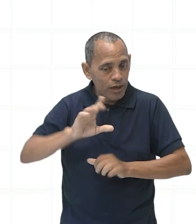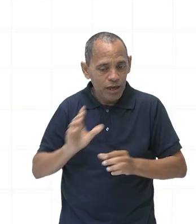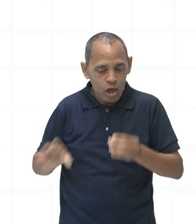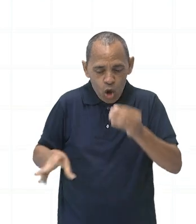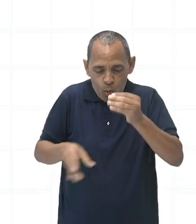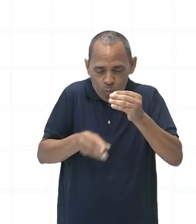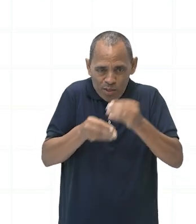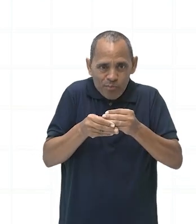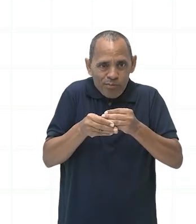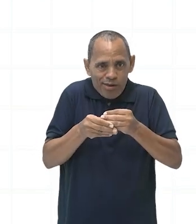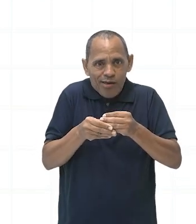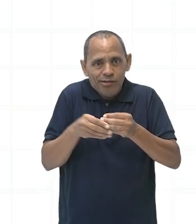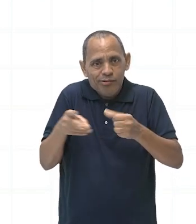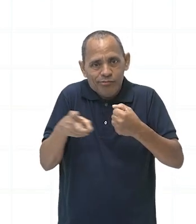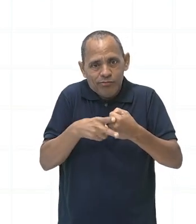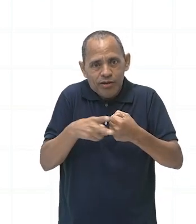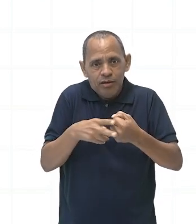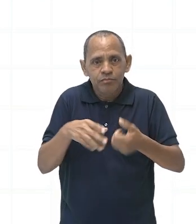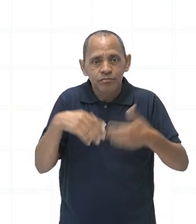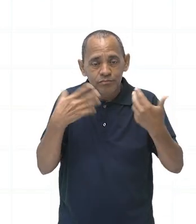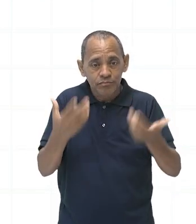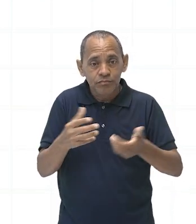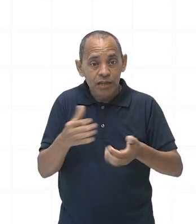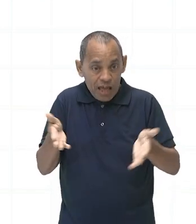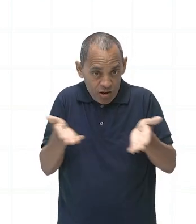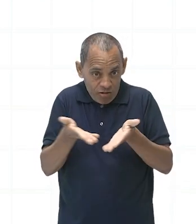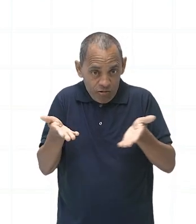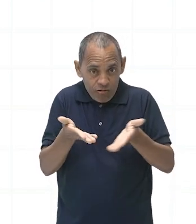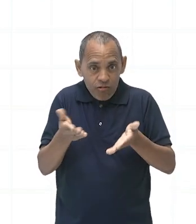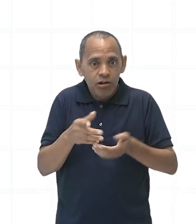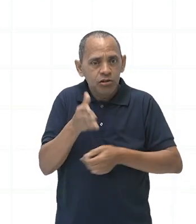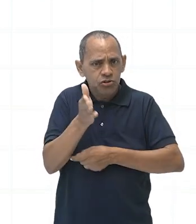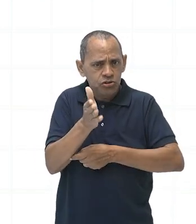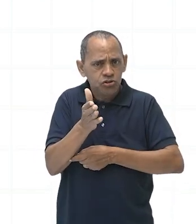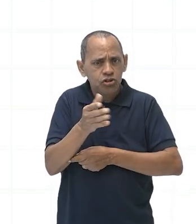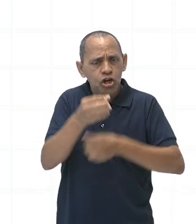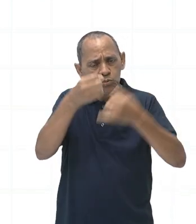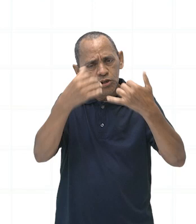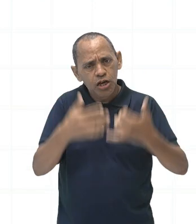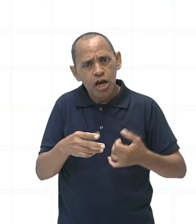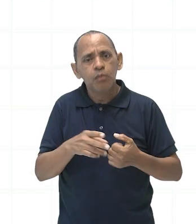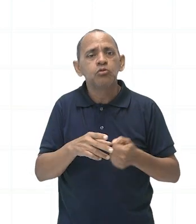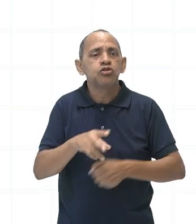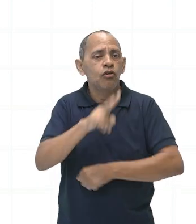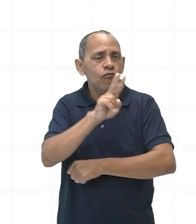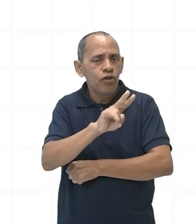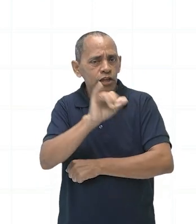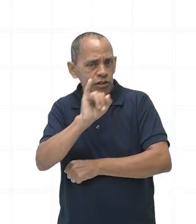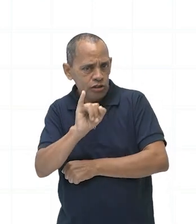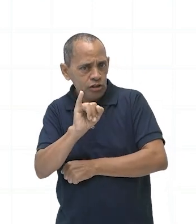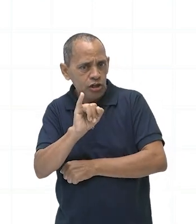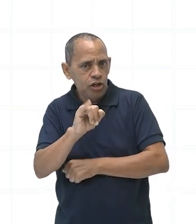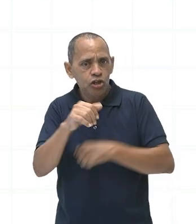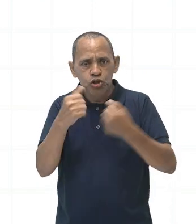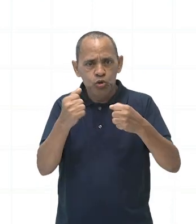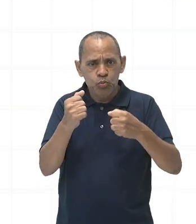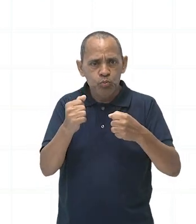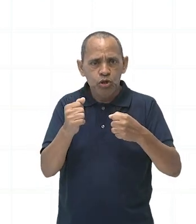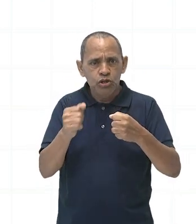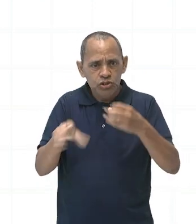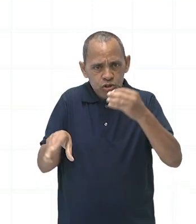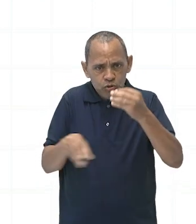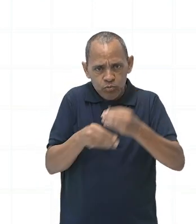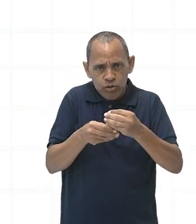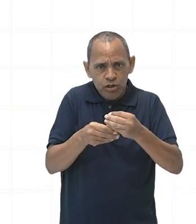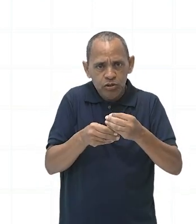tá bom? Então, agora, a gente já comentou sobre o verbo intransitivo, que é aquele que não precisa de complemento, e já